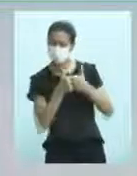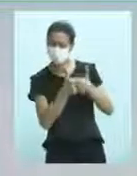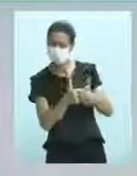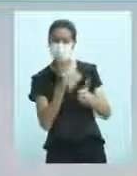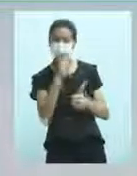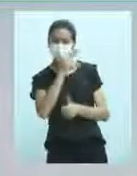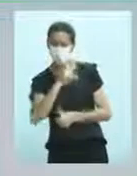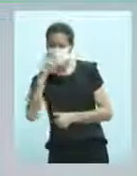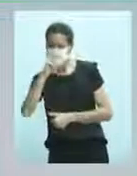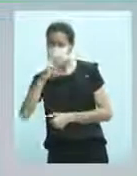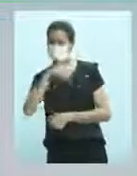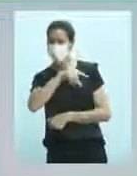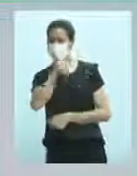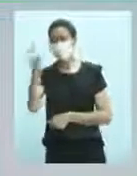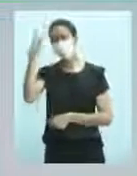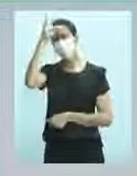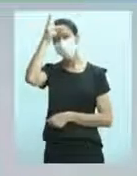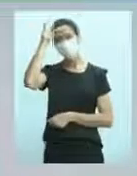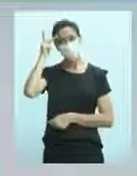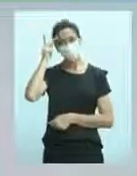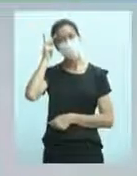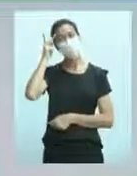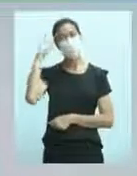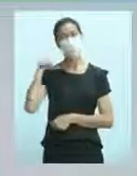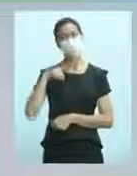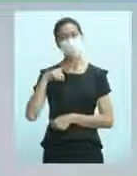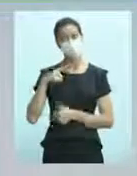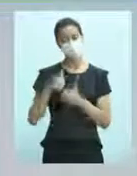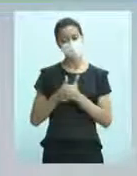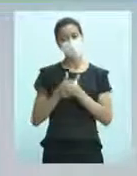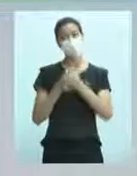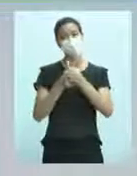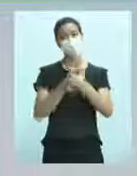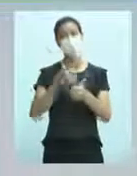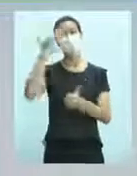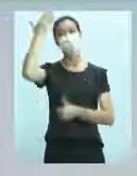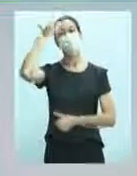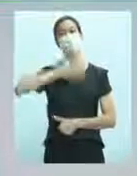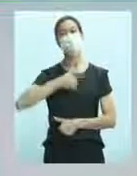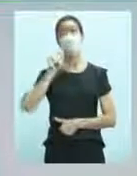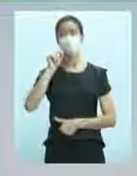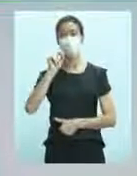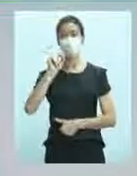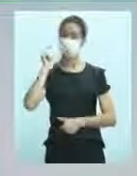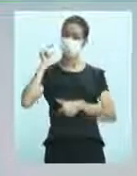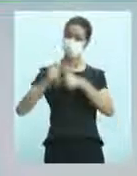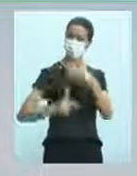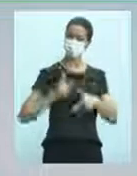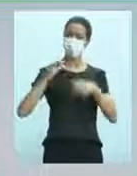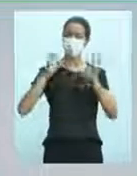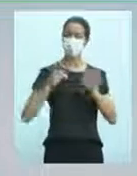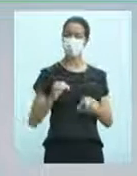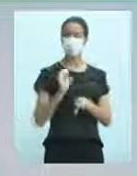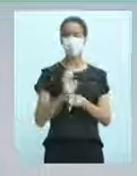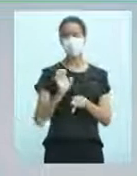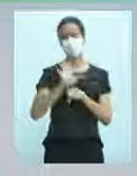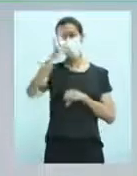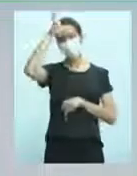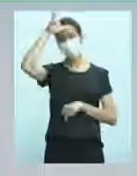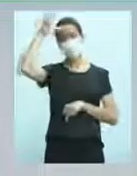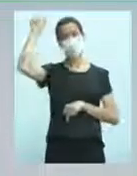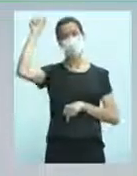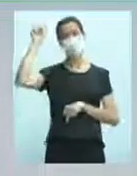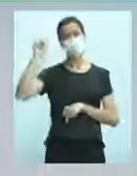pessoas estão sendo acompanhados de perto isso mostra que o serviço de saúde no mato grosso do sul tá dando resposta muito positiva